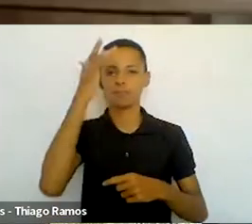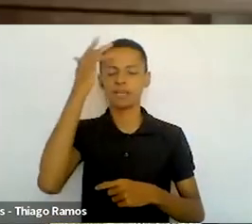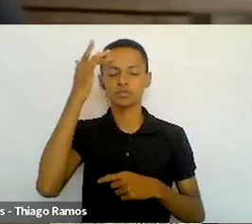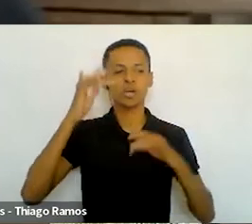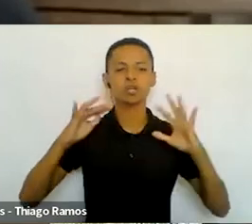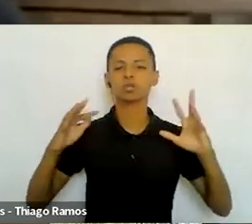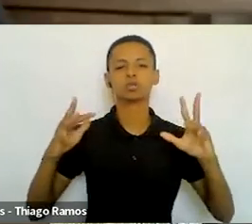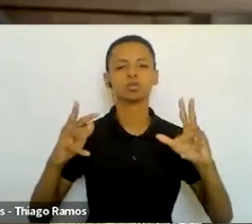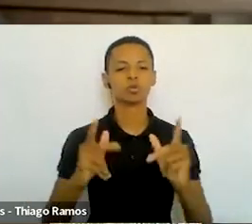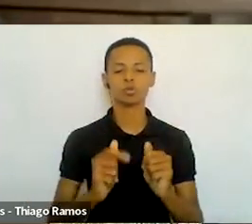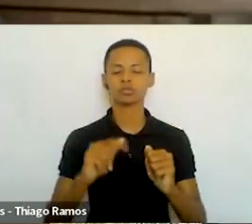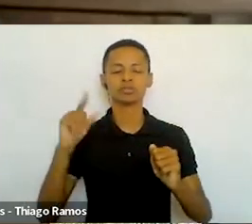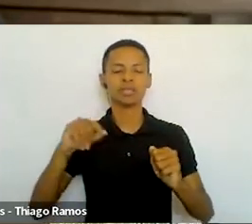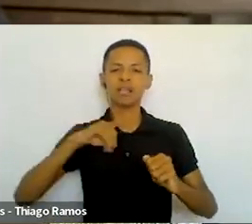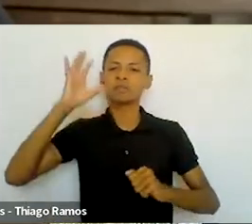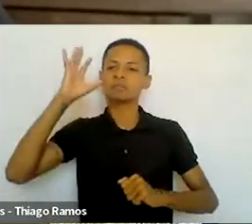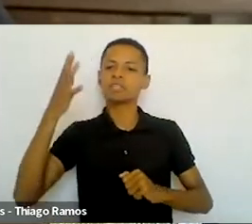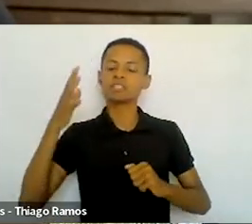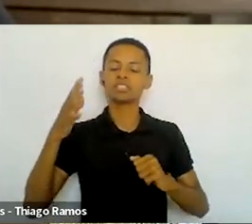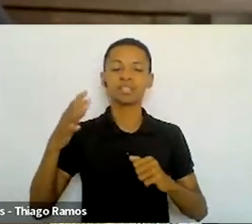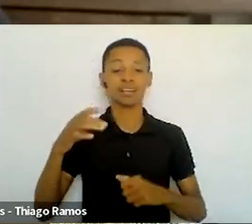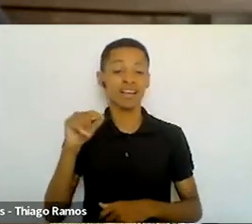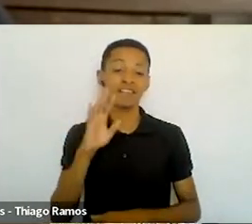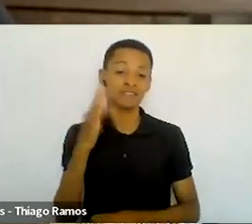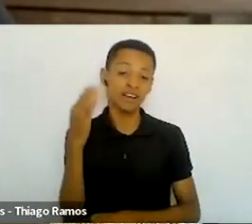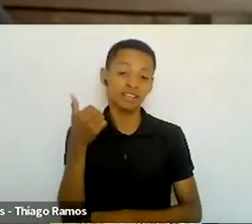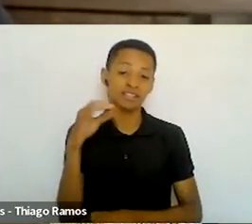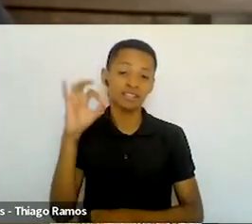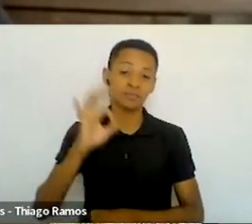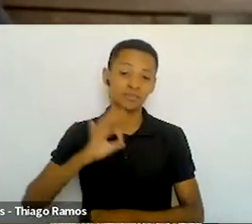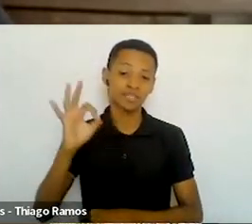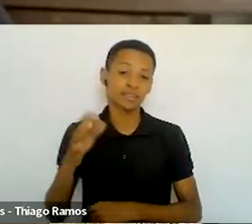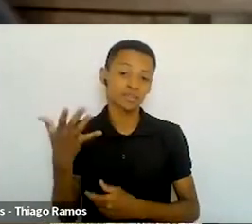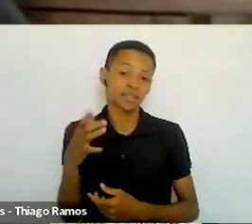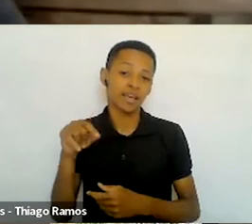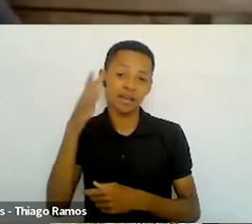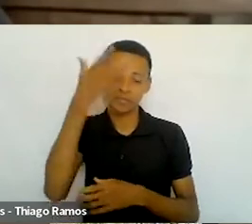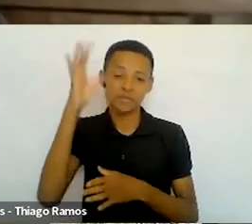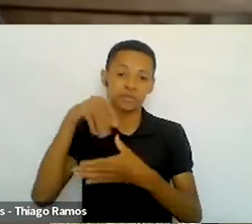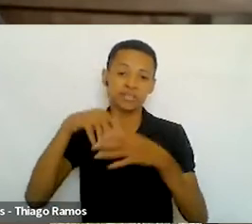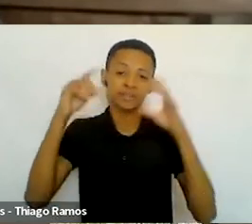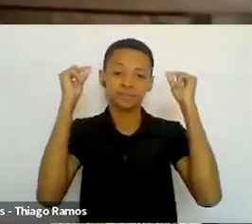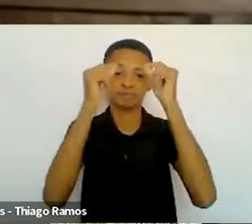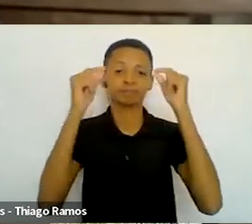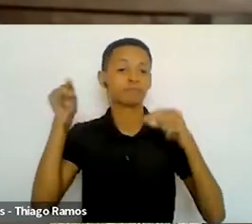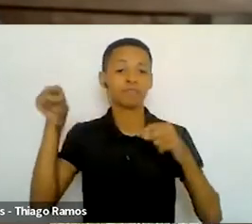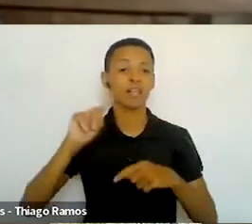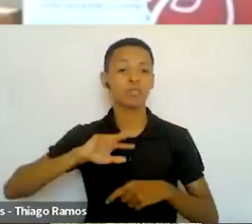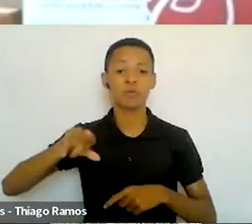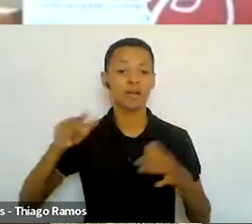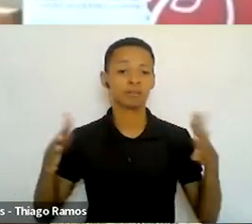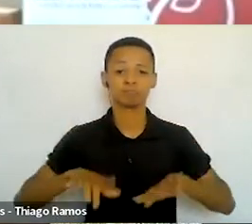que é falso, né? Porque 10% das pessoas eram consideradas cidadãos, então a democracia grega não era inclusiva, não